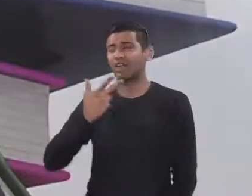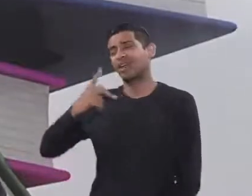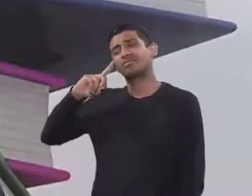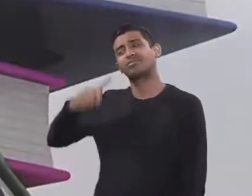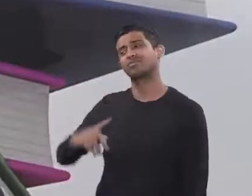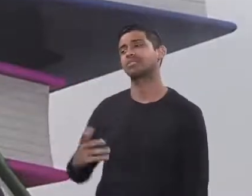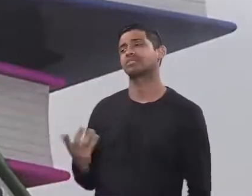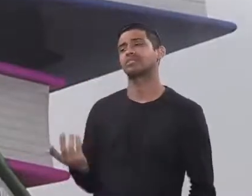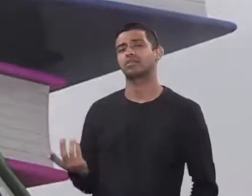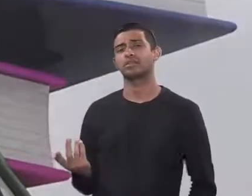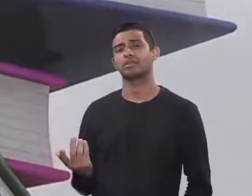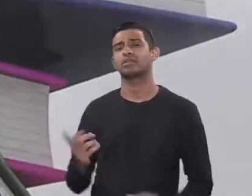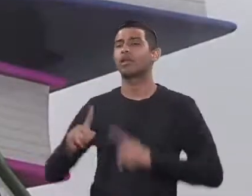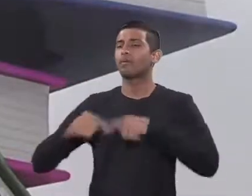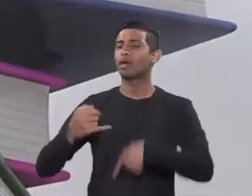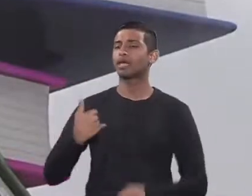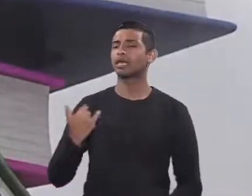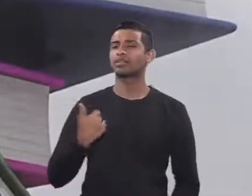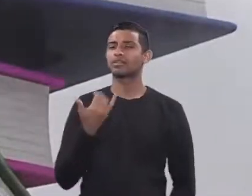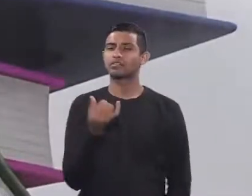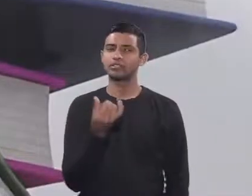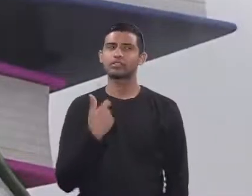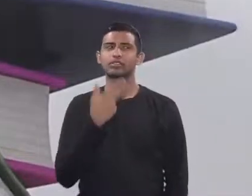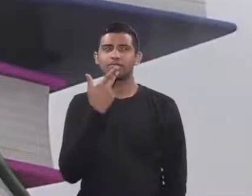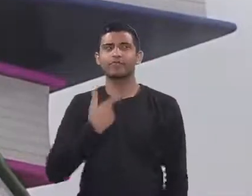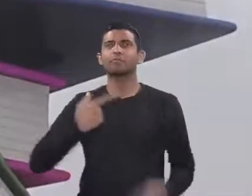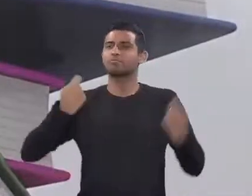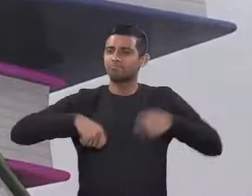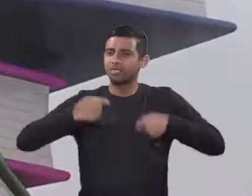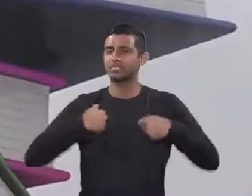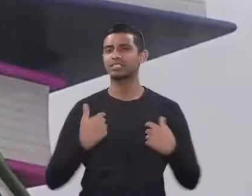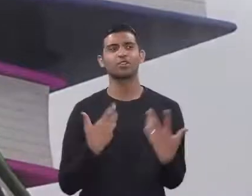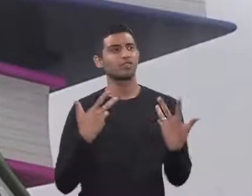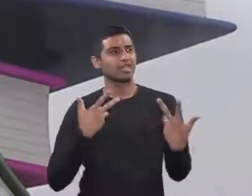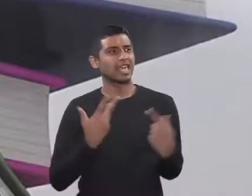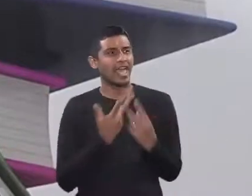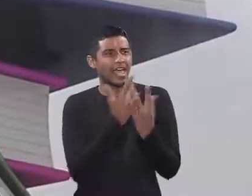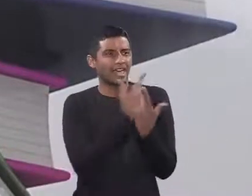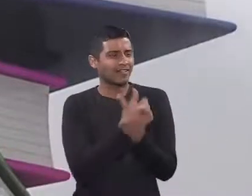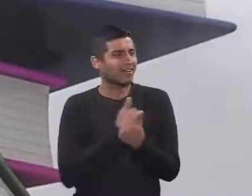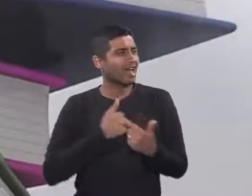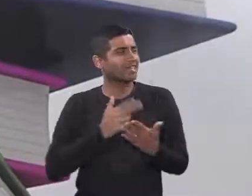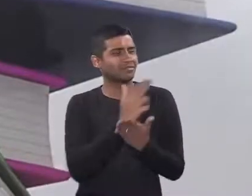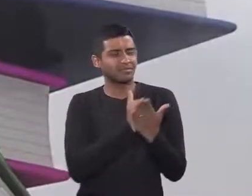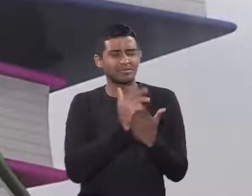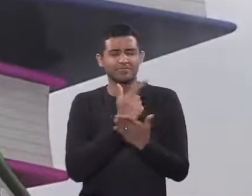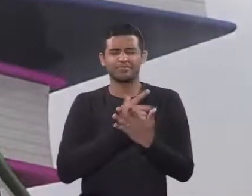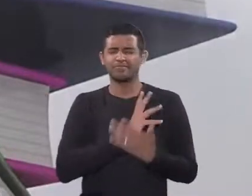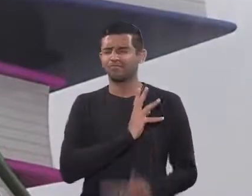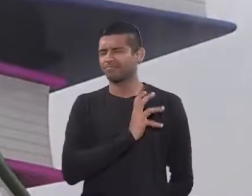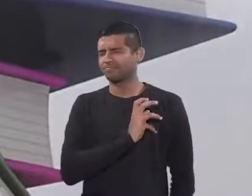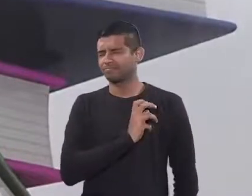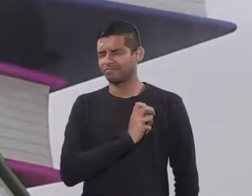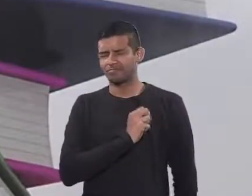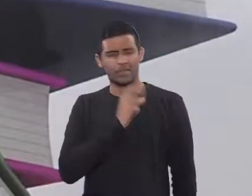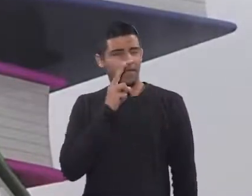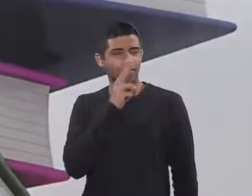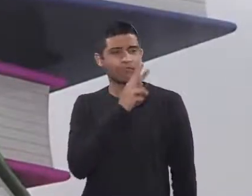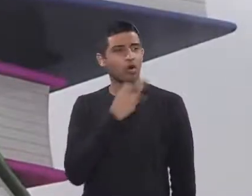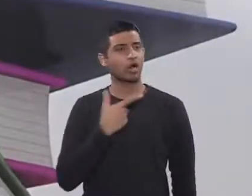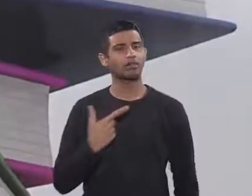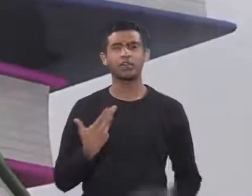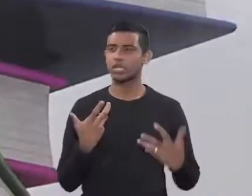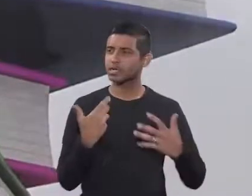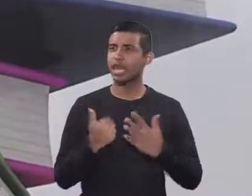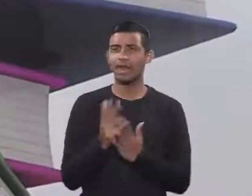sei. E aí, com 16 anos, eu preciso, eu quero arte. E veio uma paixão muito grande. E eu falei, não, eu